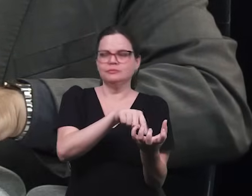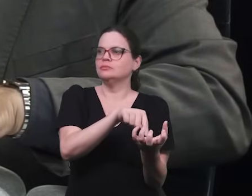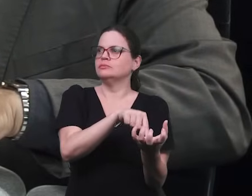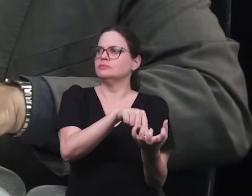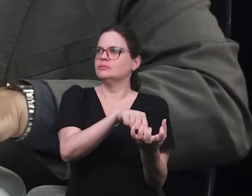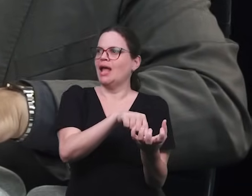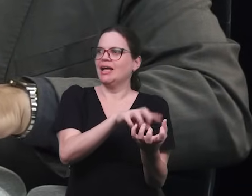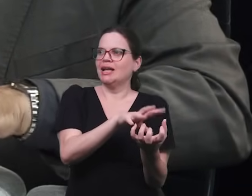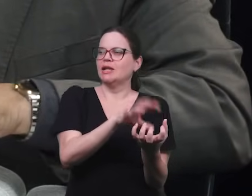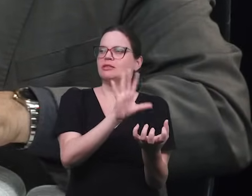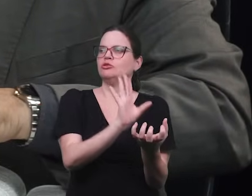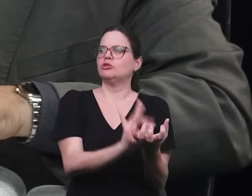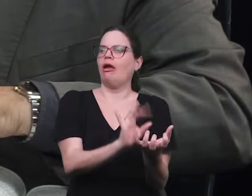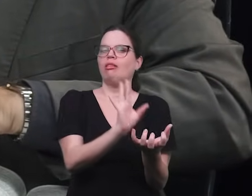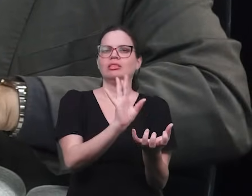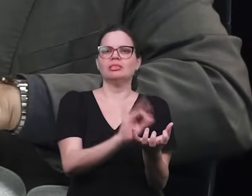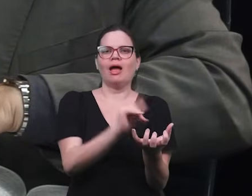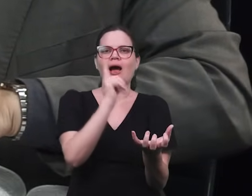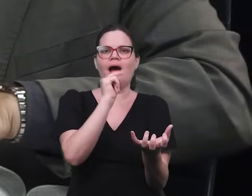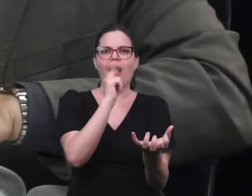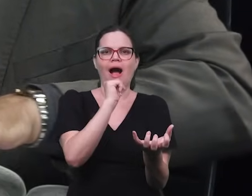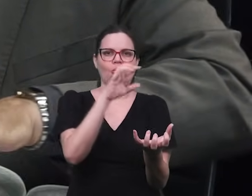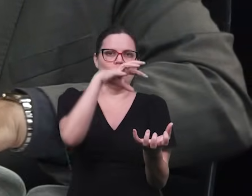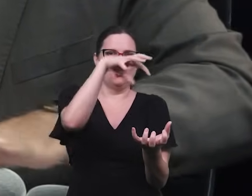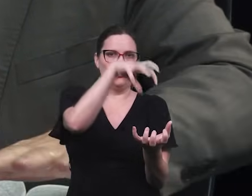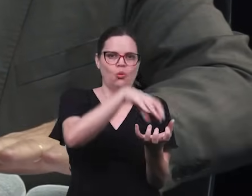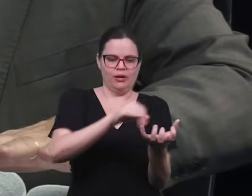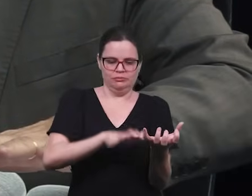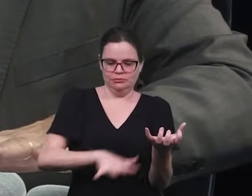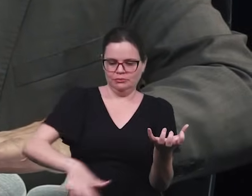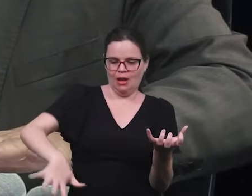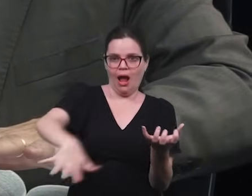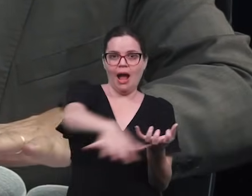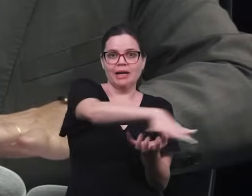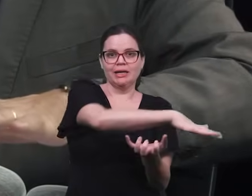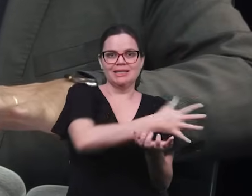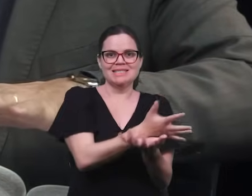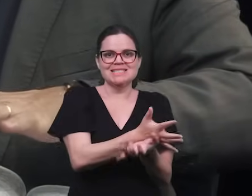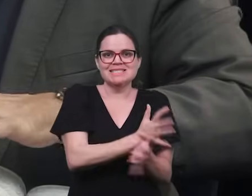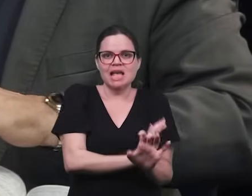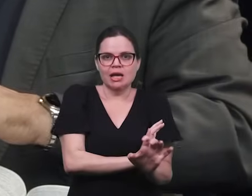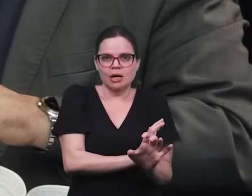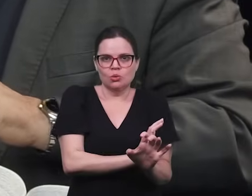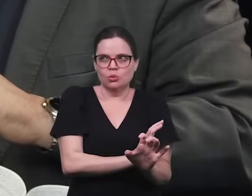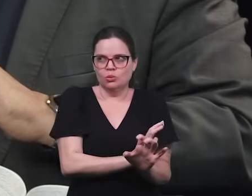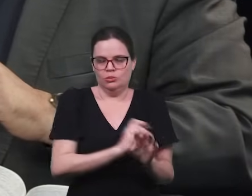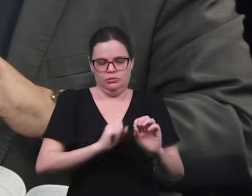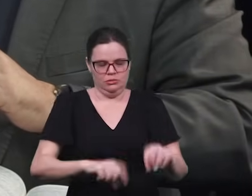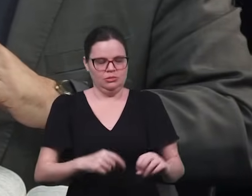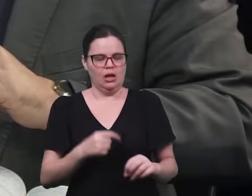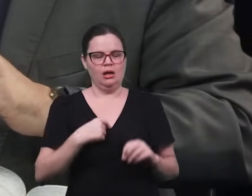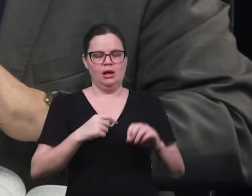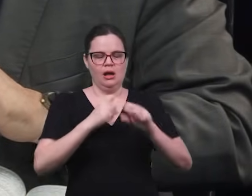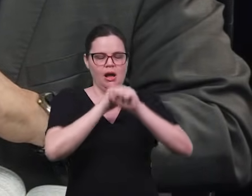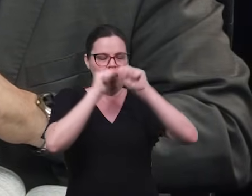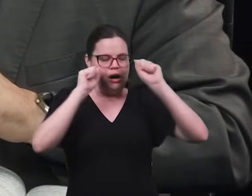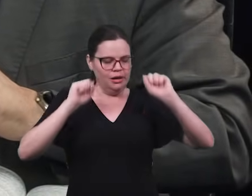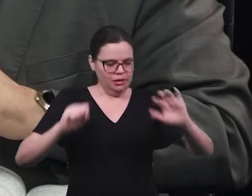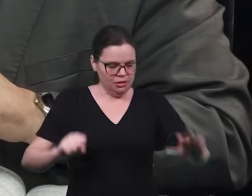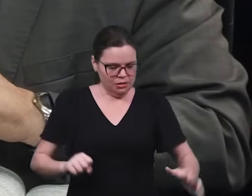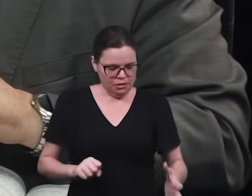só no velo. Isso. E a terra seca. E ele amanhece, quando ele pega o velo e